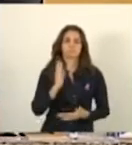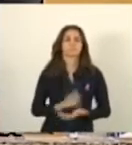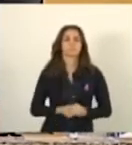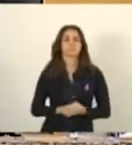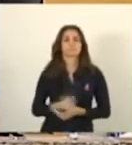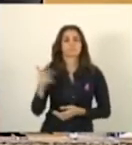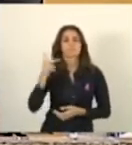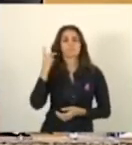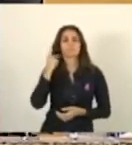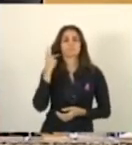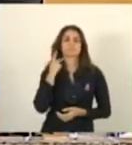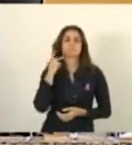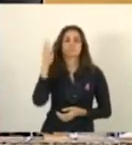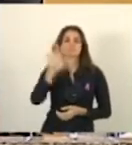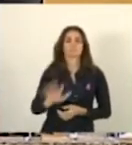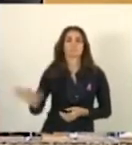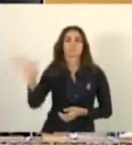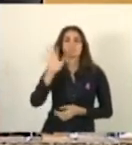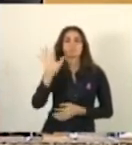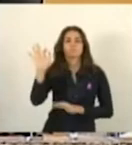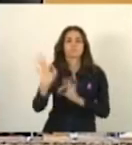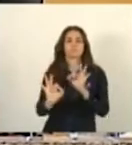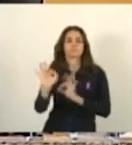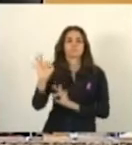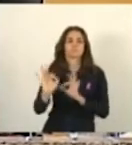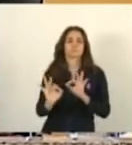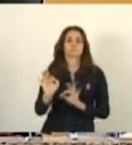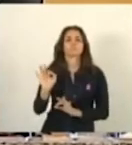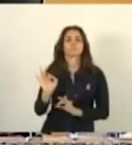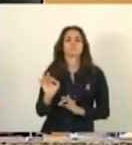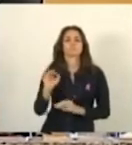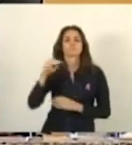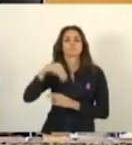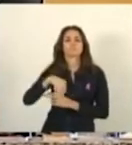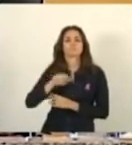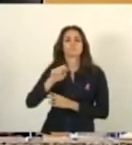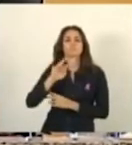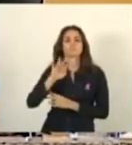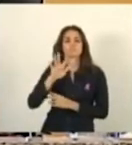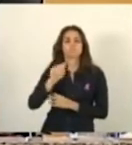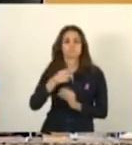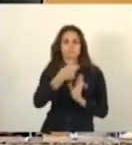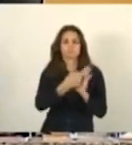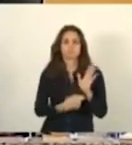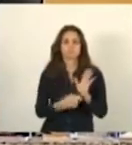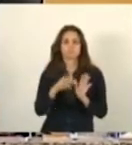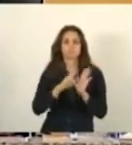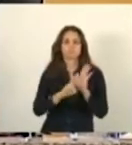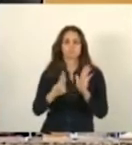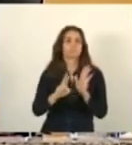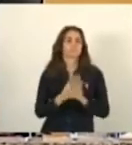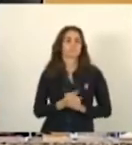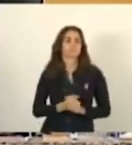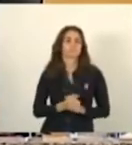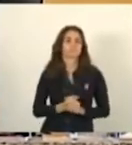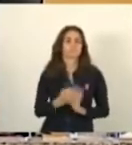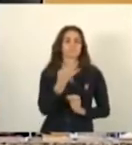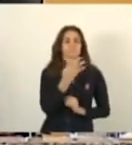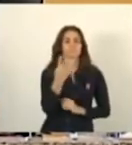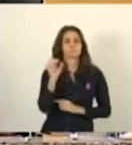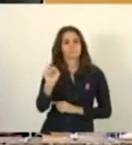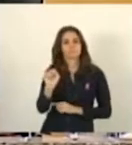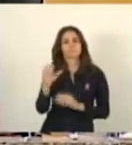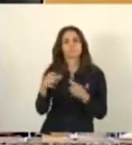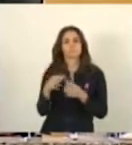A Procuradoria-Geral para elaboração da minuta do parecer. 56. Parecer 448-2021 da